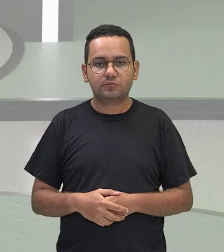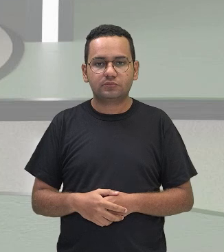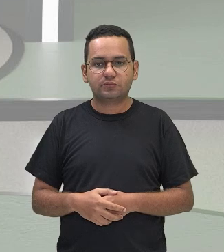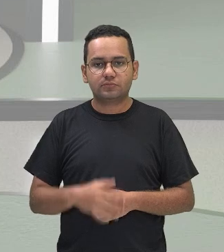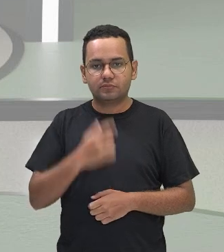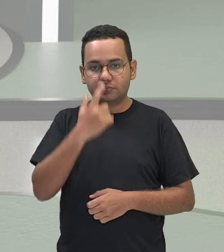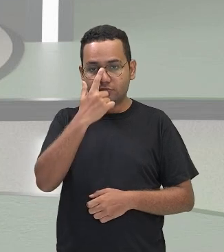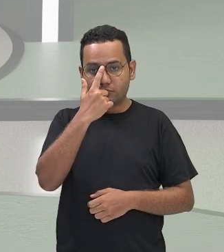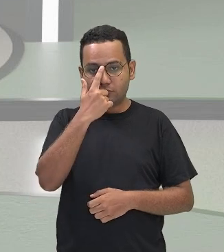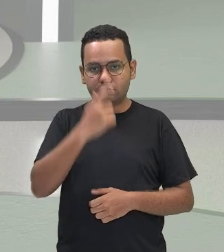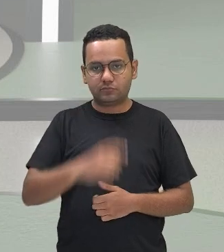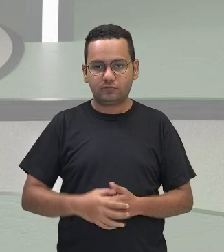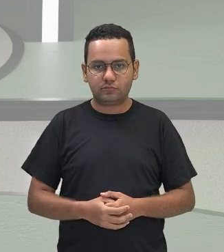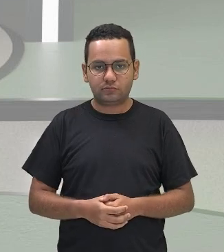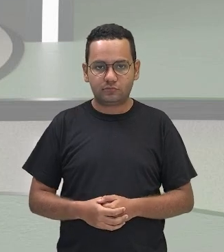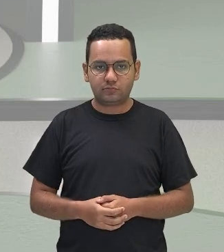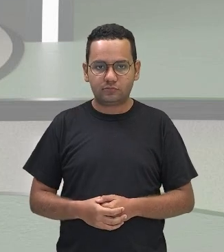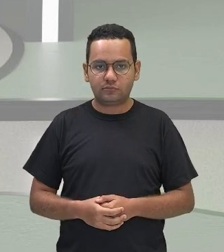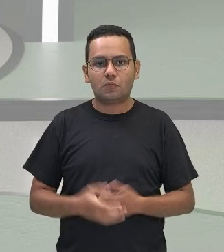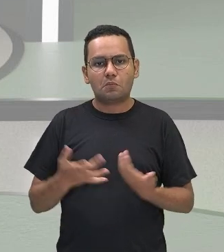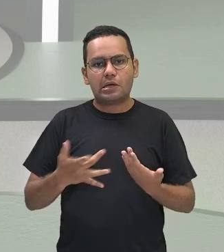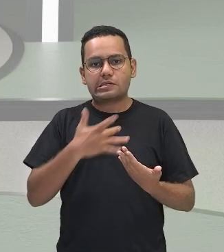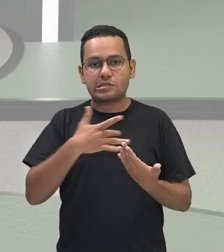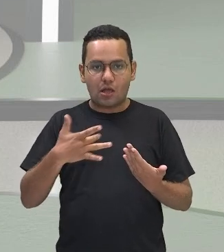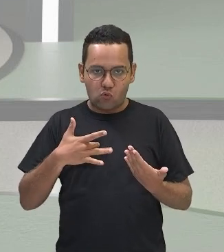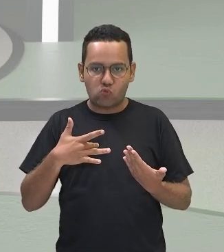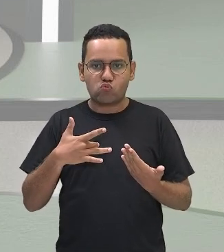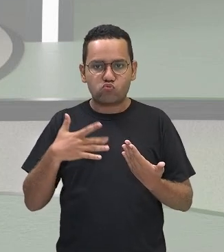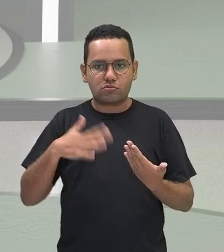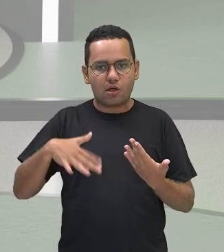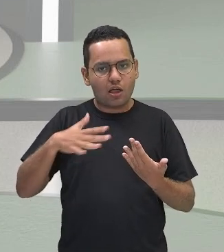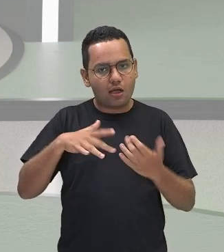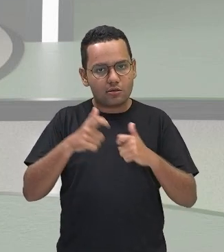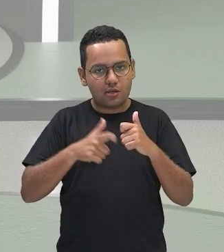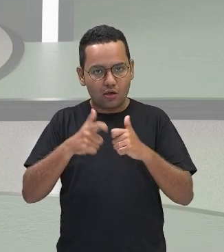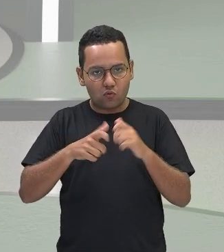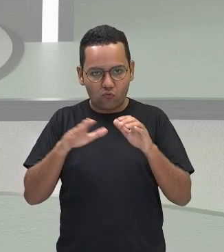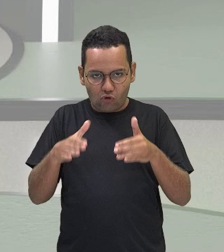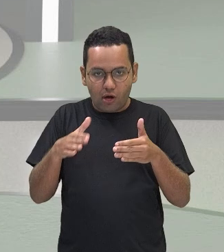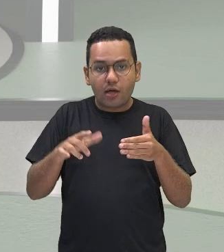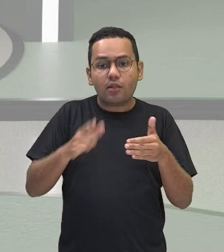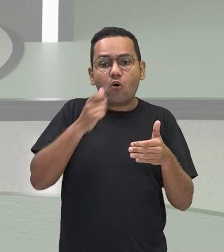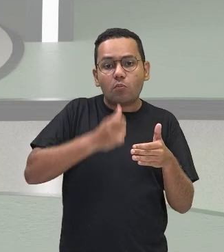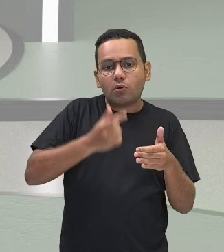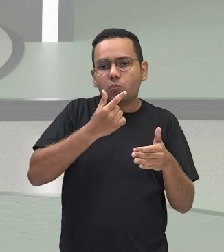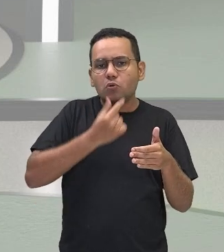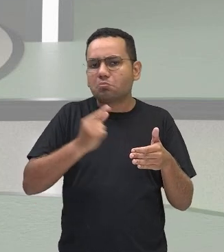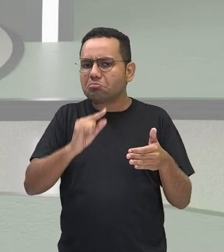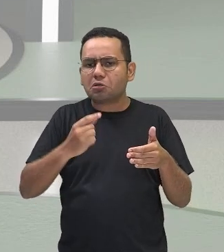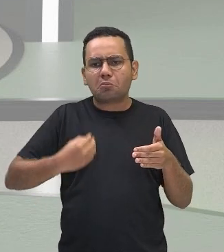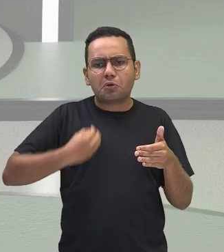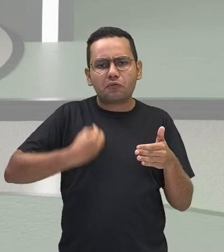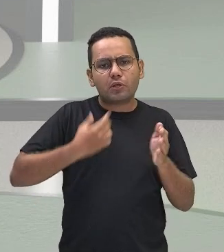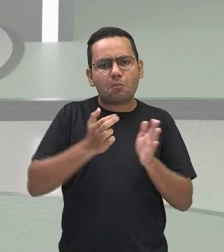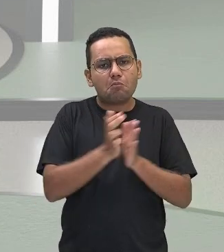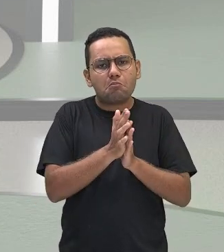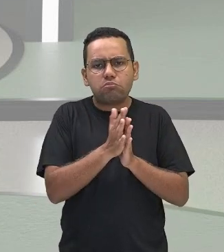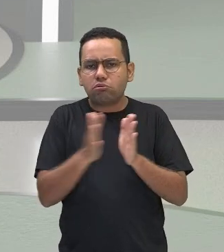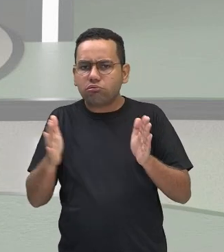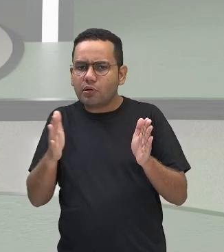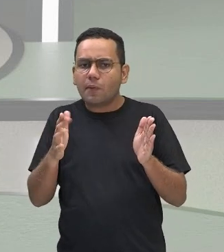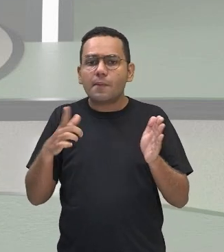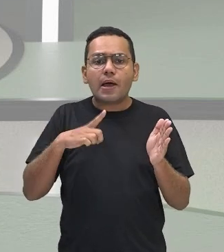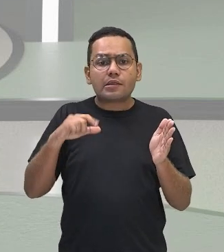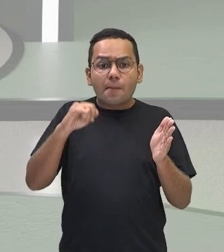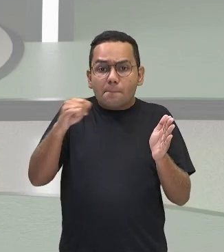sexual refere-se à capacidade das mulheres e homens, ao longo de suas vidas, de aproveitar e expressar